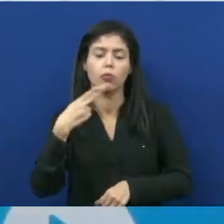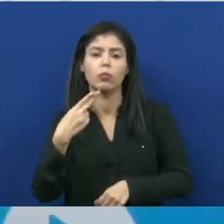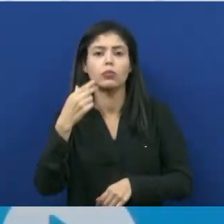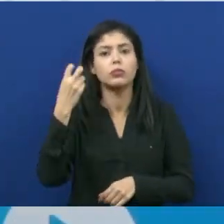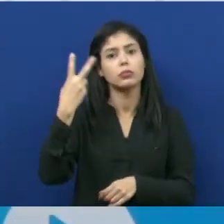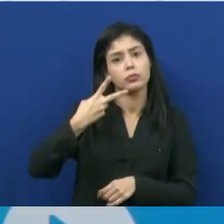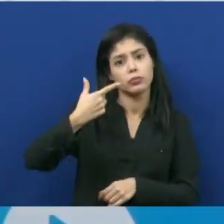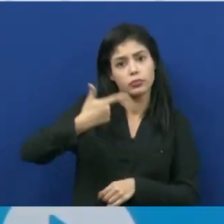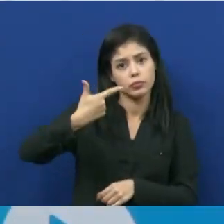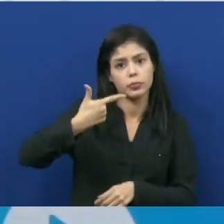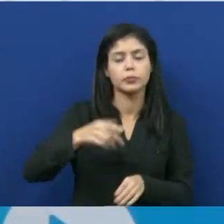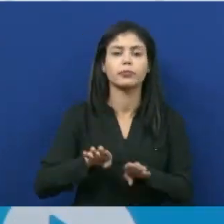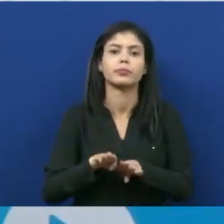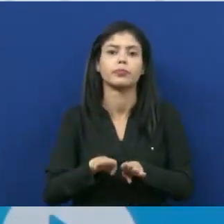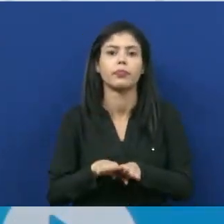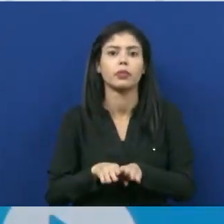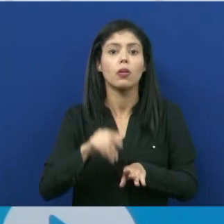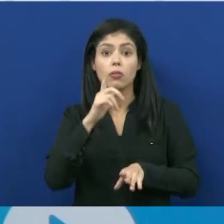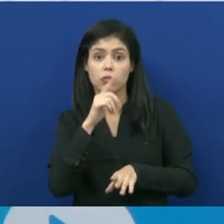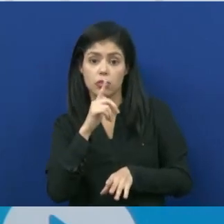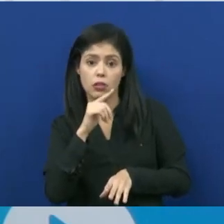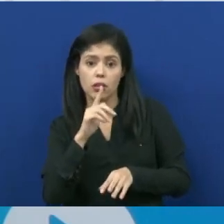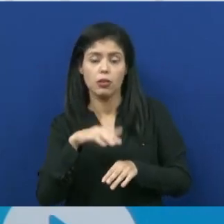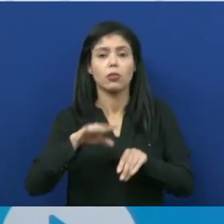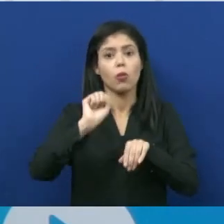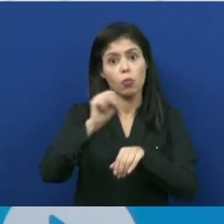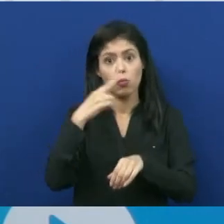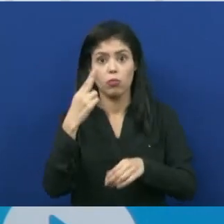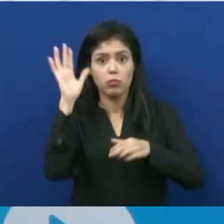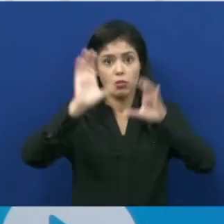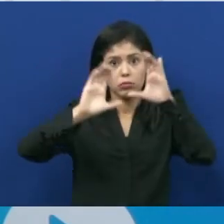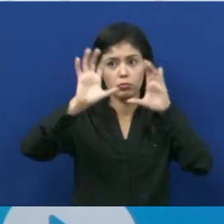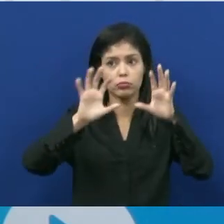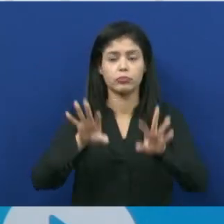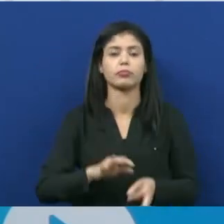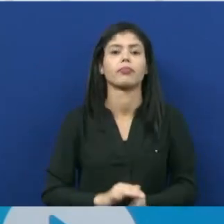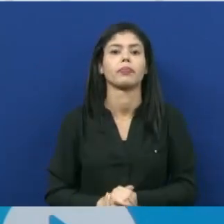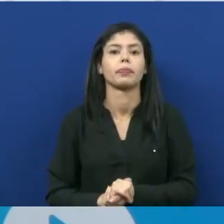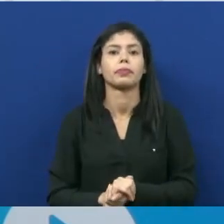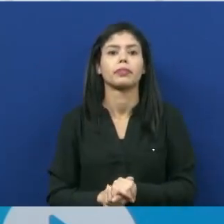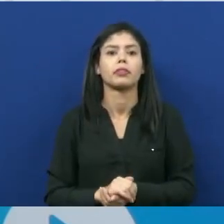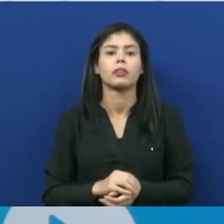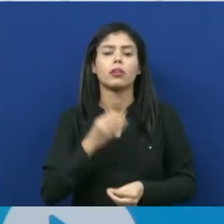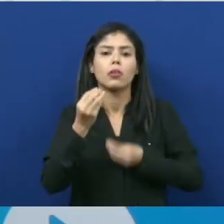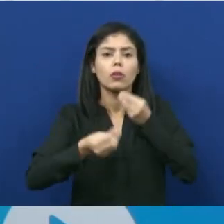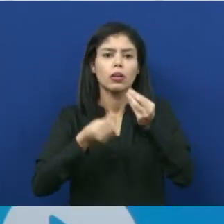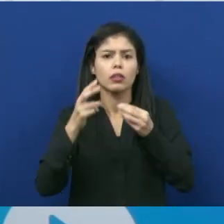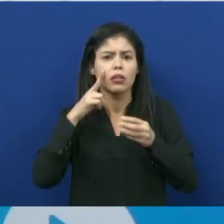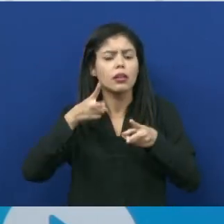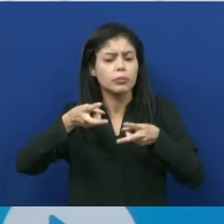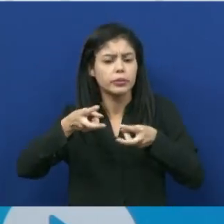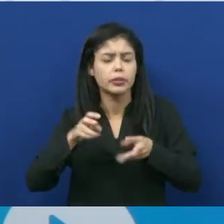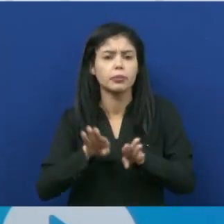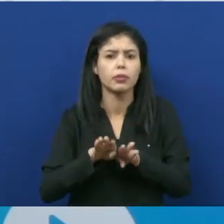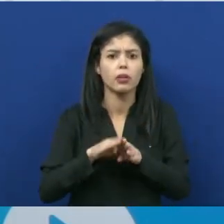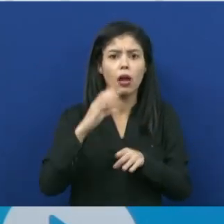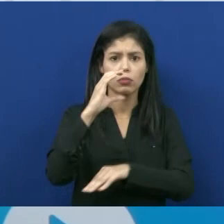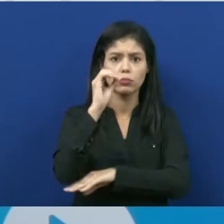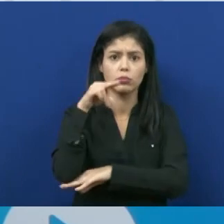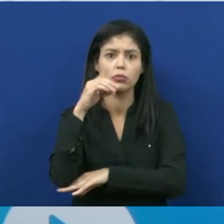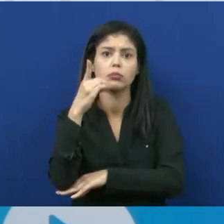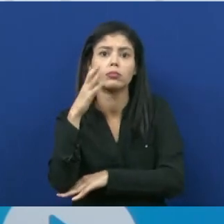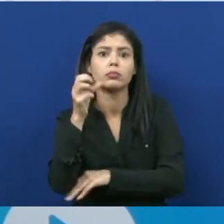líquido ou gasoso. Sendo assim, como o processo de condução pode acontecer nos